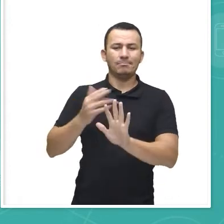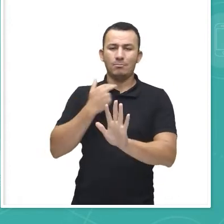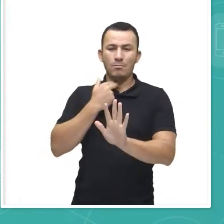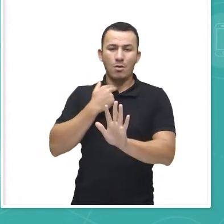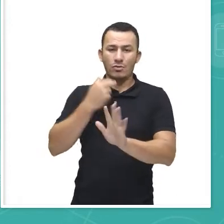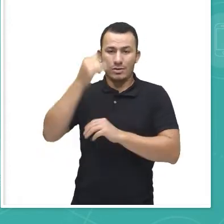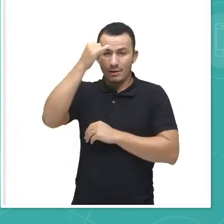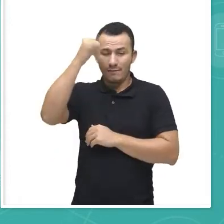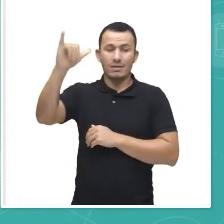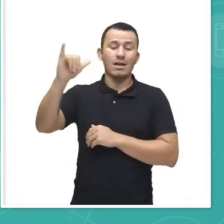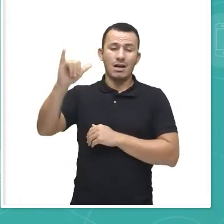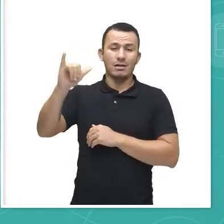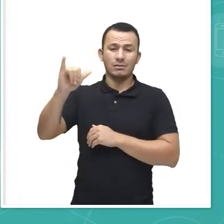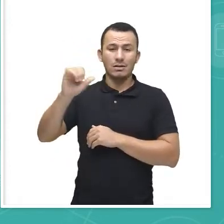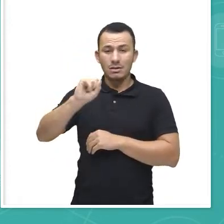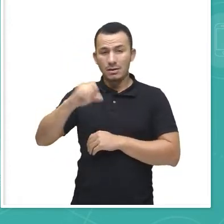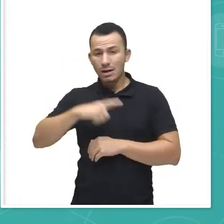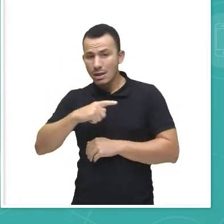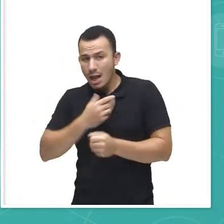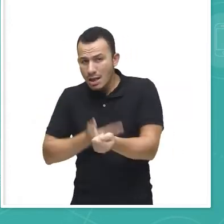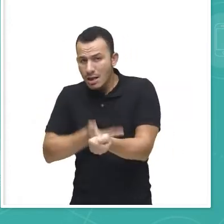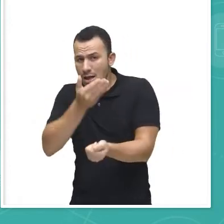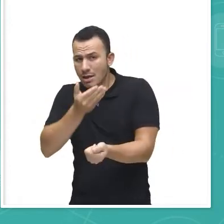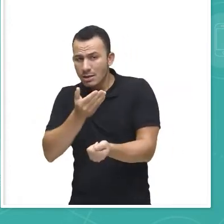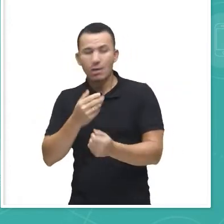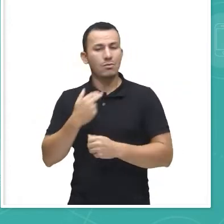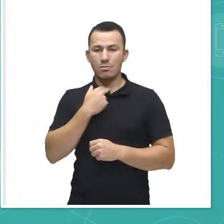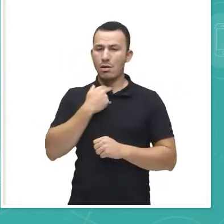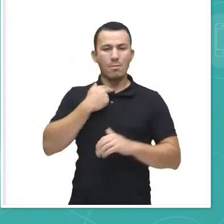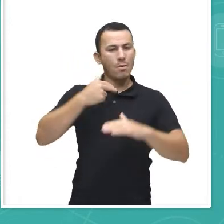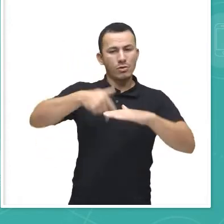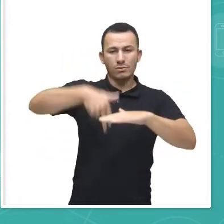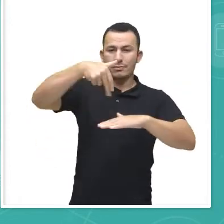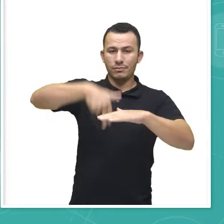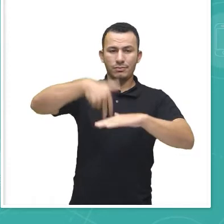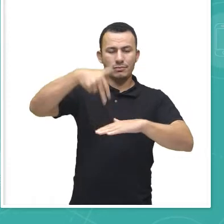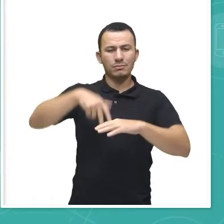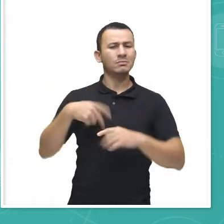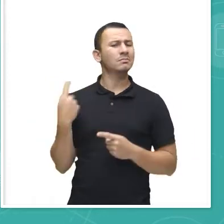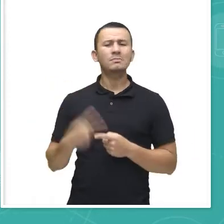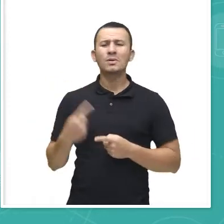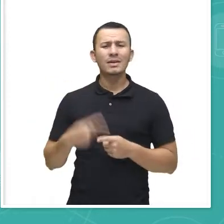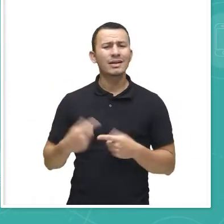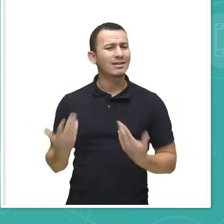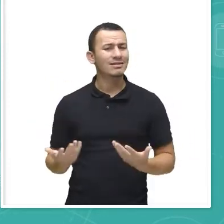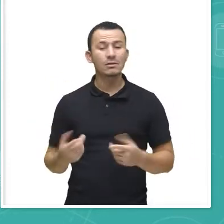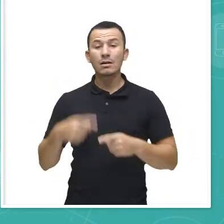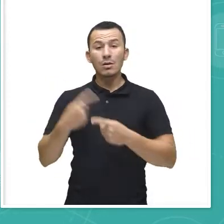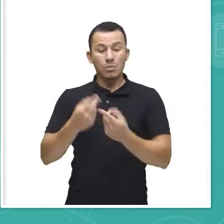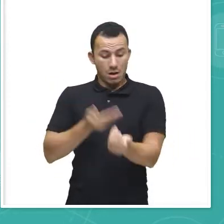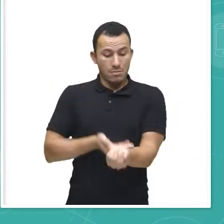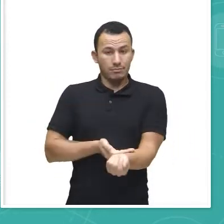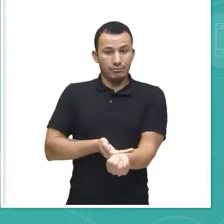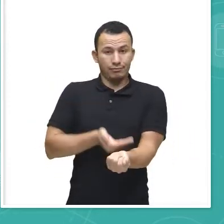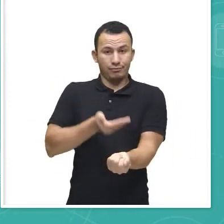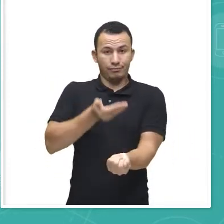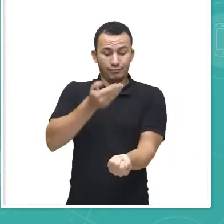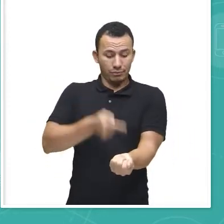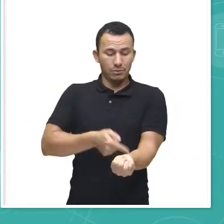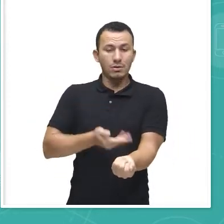hidroginástica. Não pode fazer hidroginástica quem tem pressão alta. Por quê? Porque a pressão